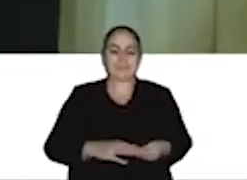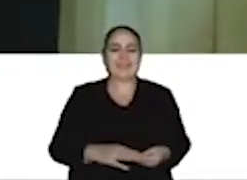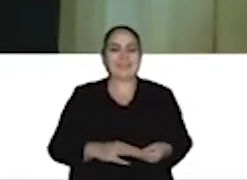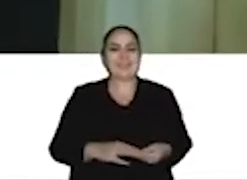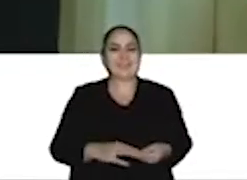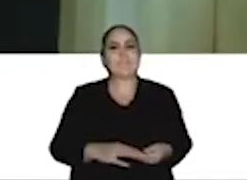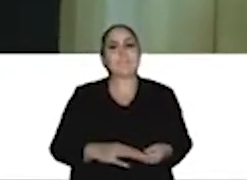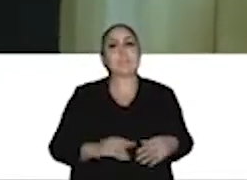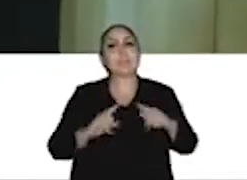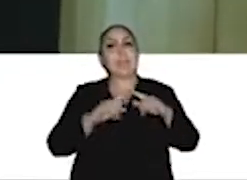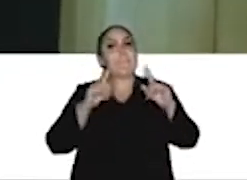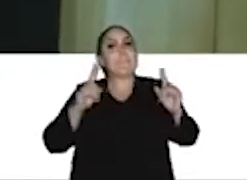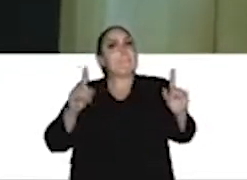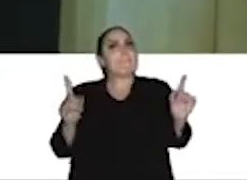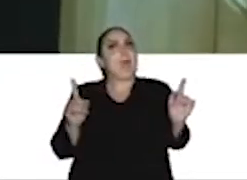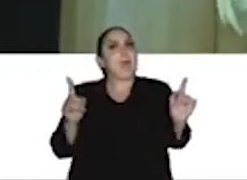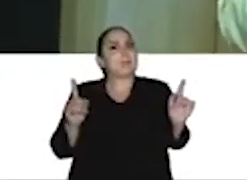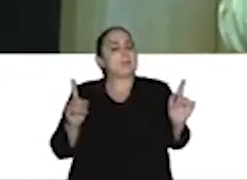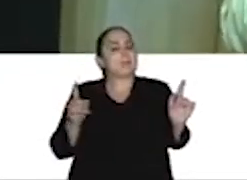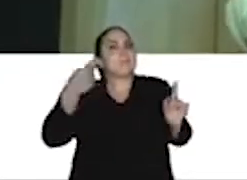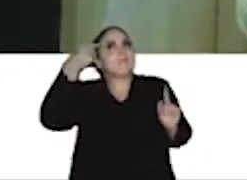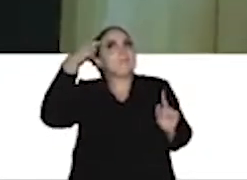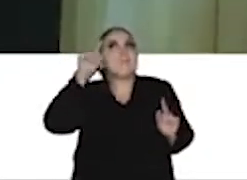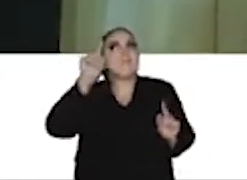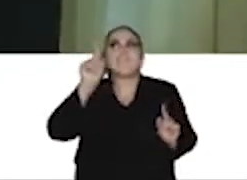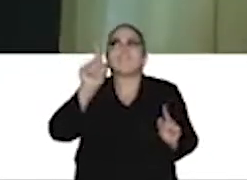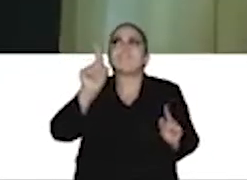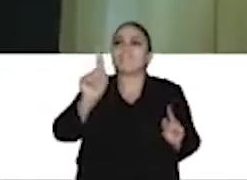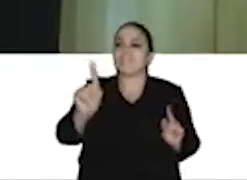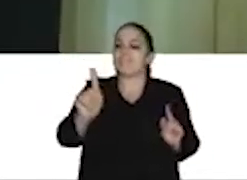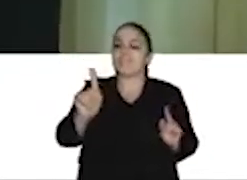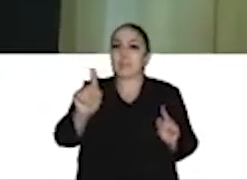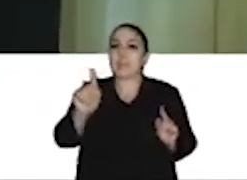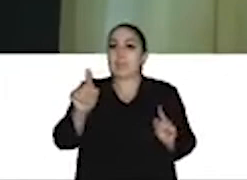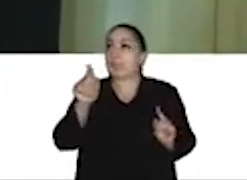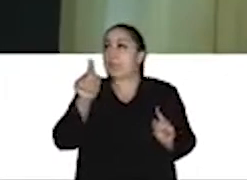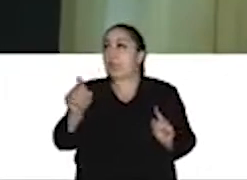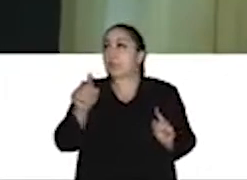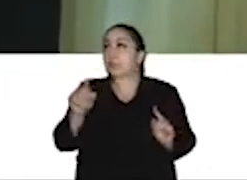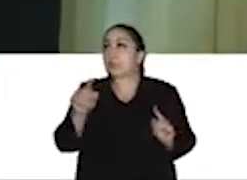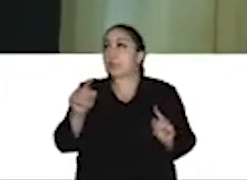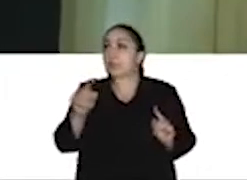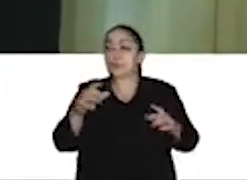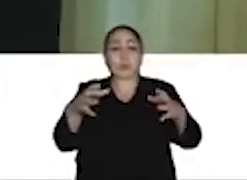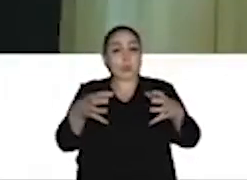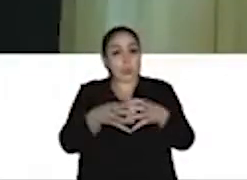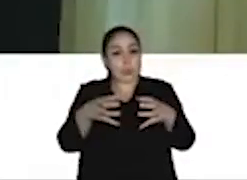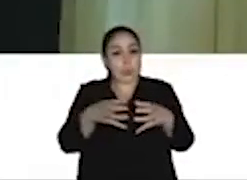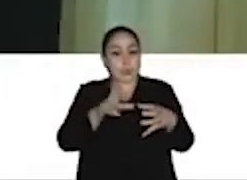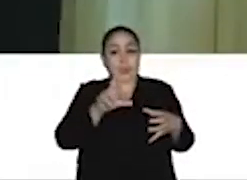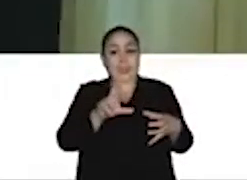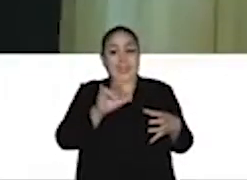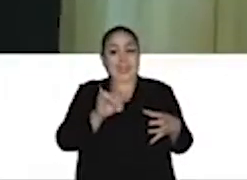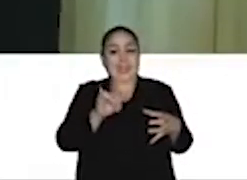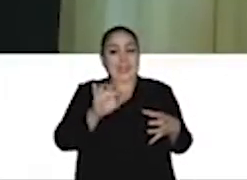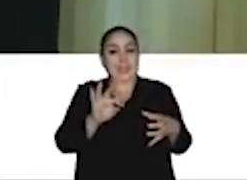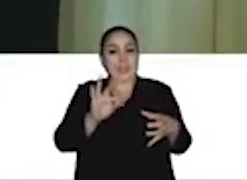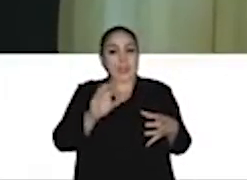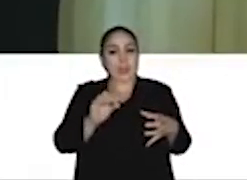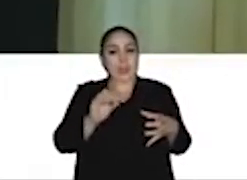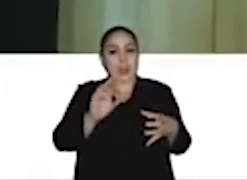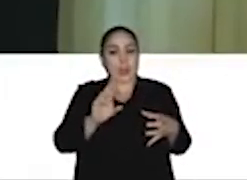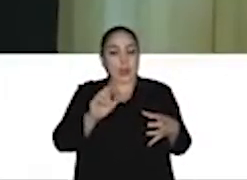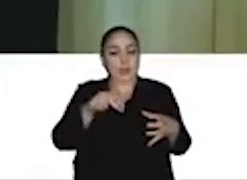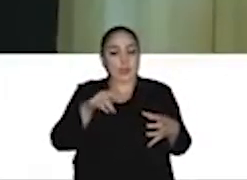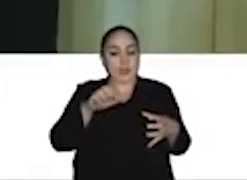Mas chegou um dia, lá no Rito, espaço coletivo, espaço do Grupo Ritornelo,